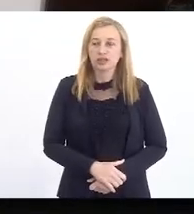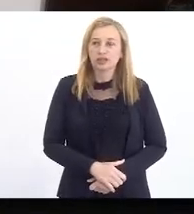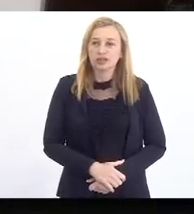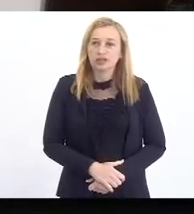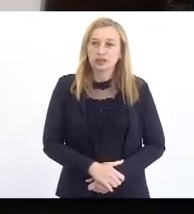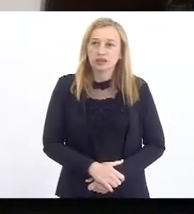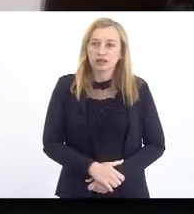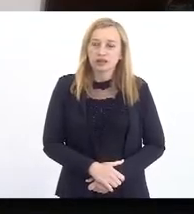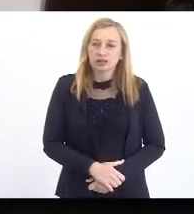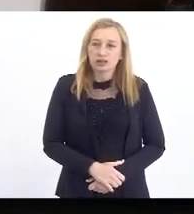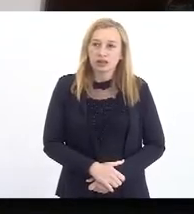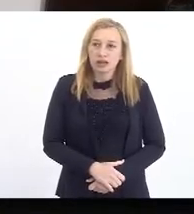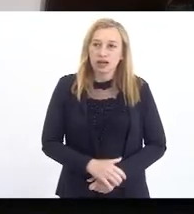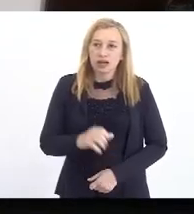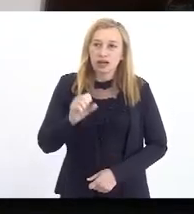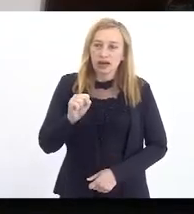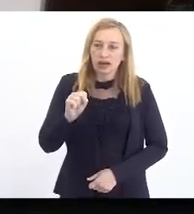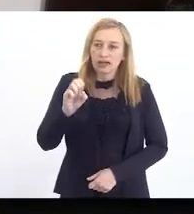a CEPLAG,